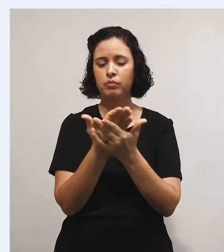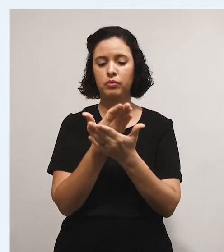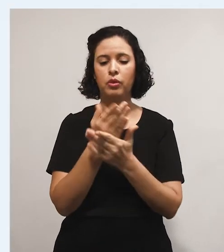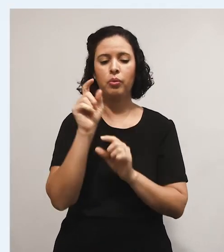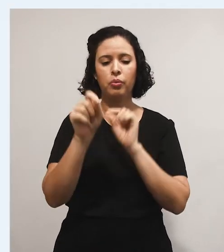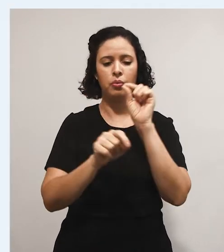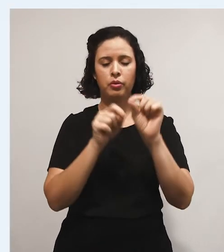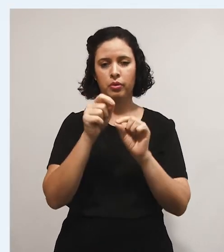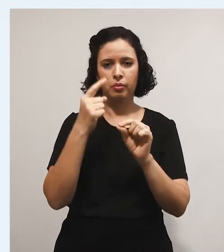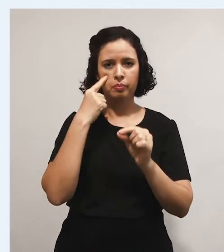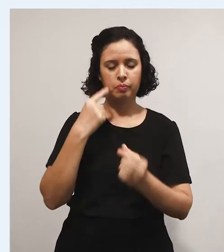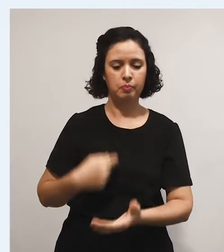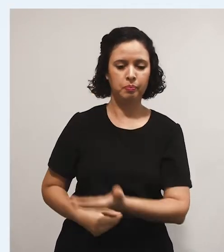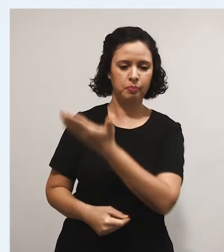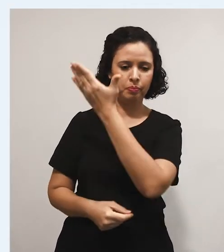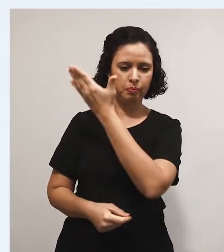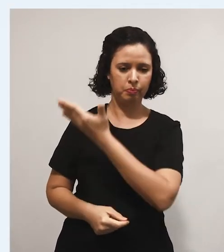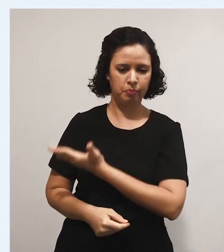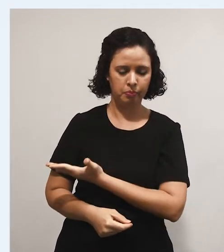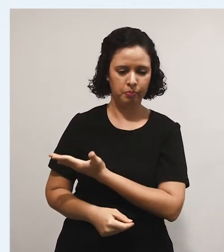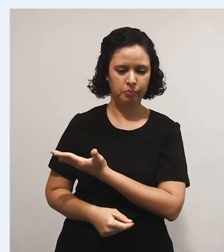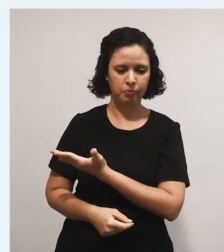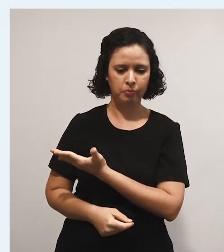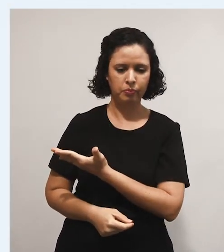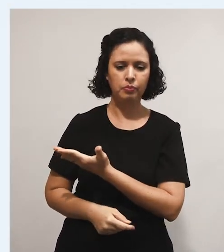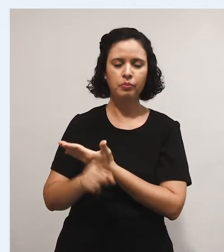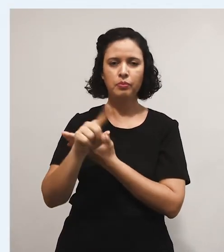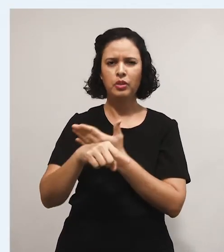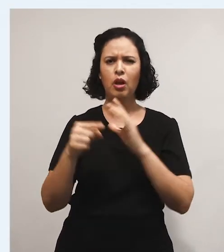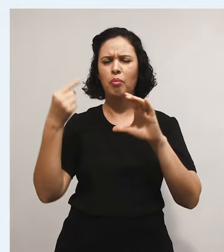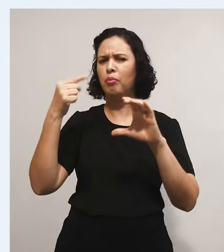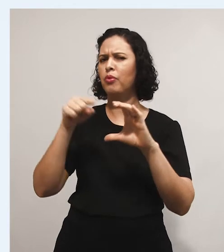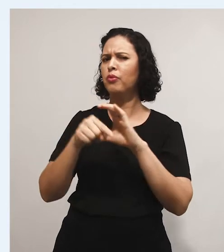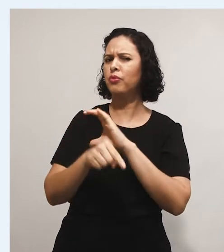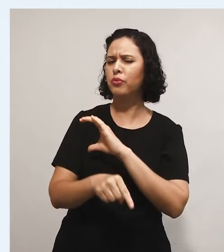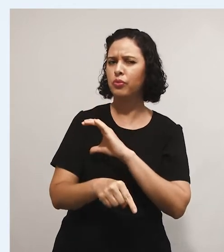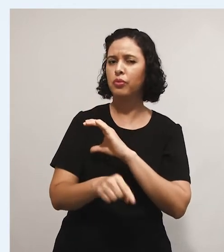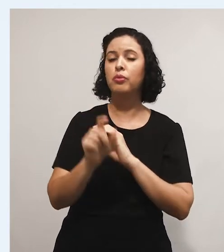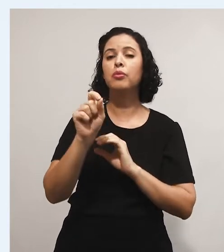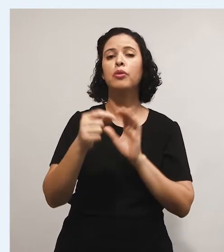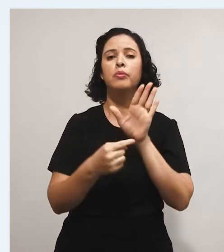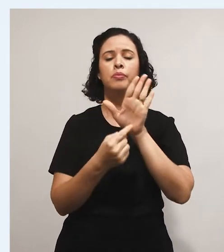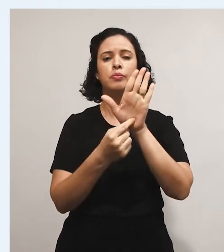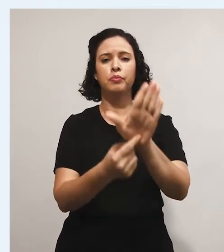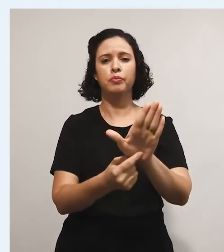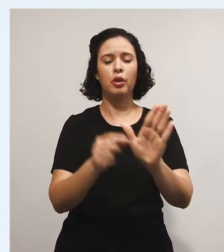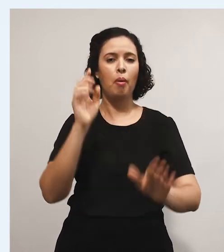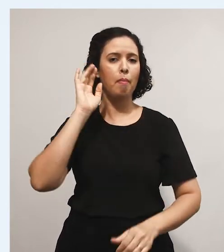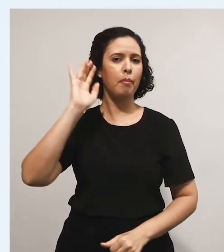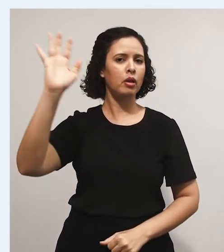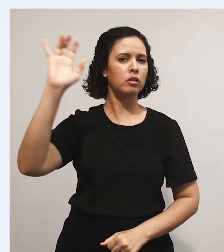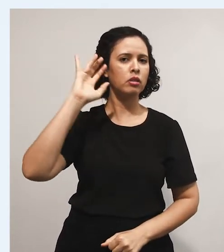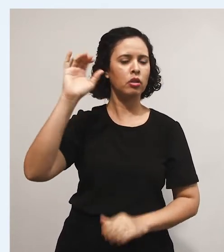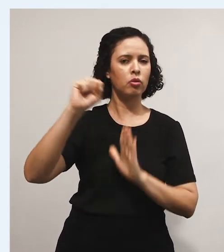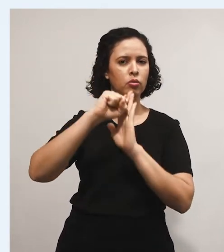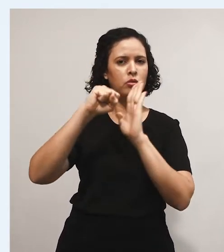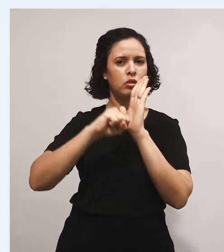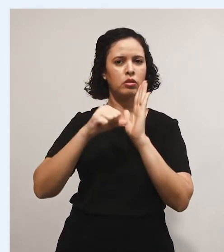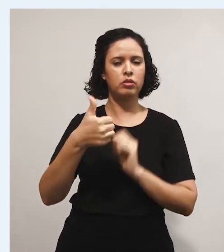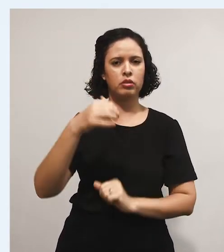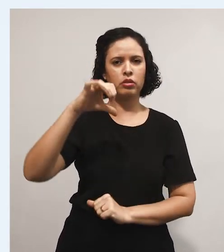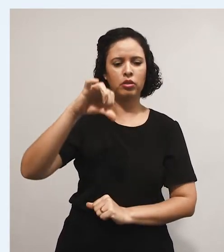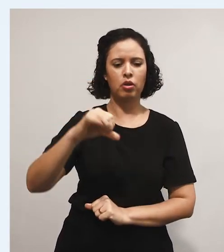com a sociologia para mais aprofundamento. Trazemos ainda pensadores do século XIX, como